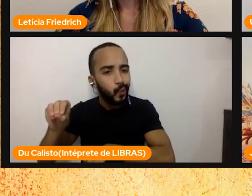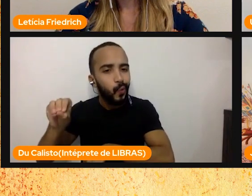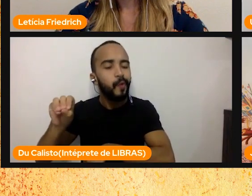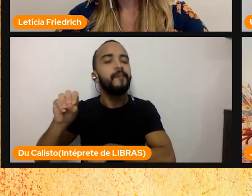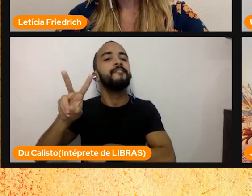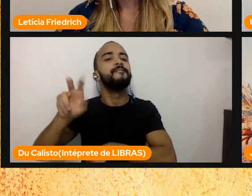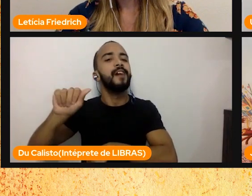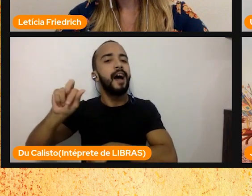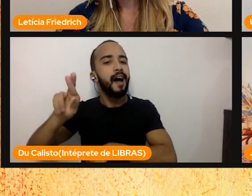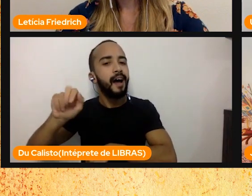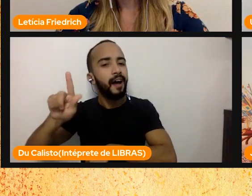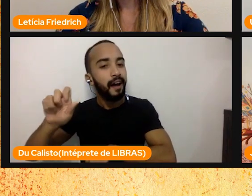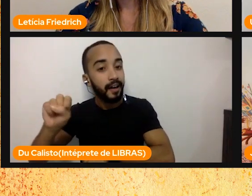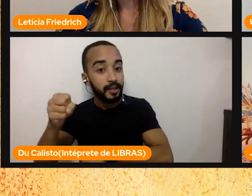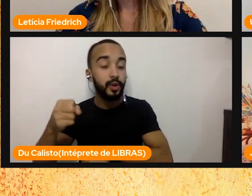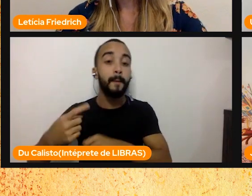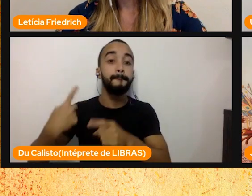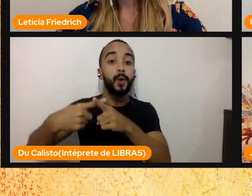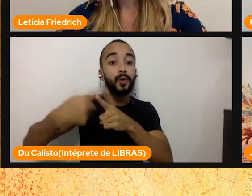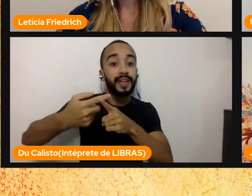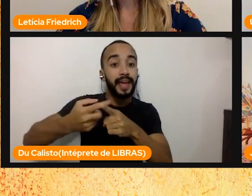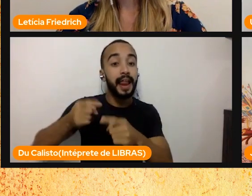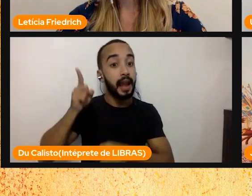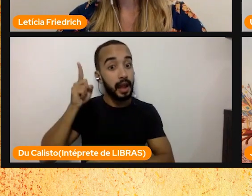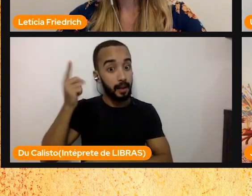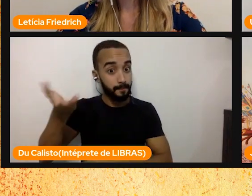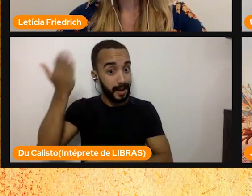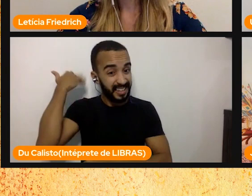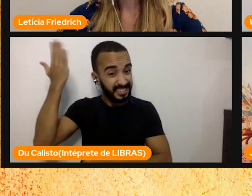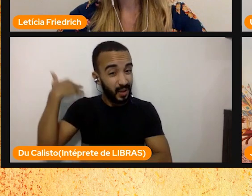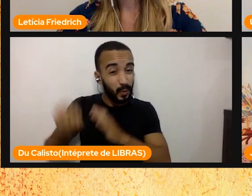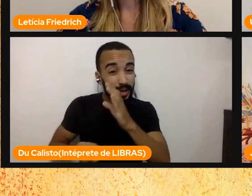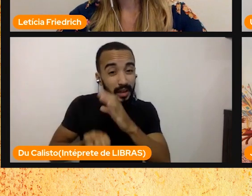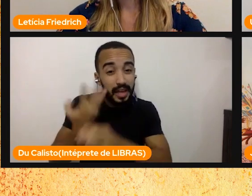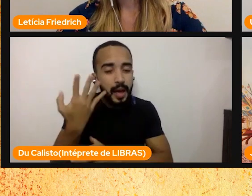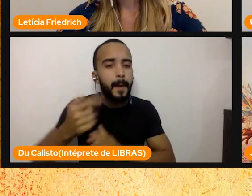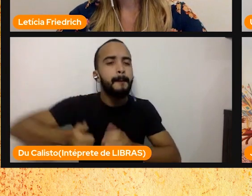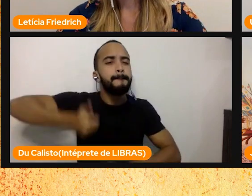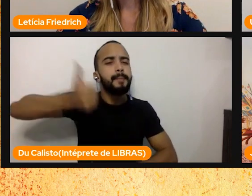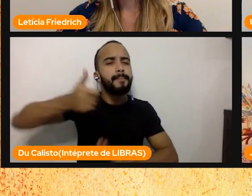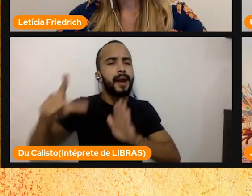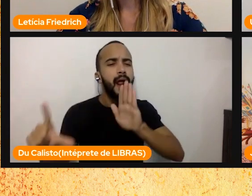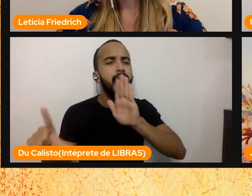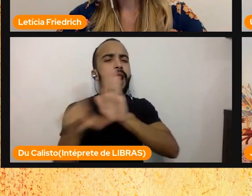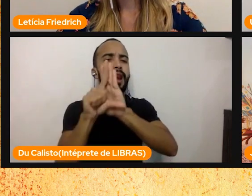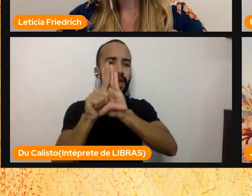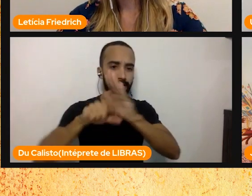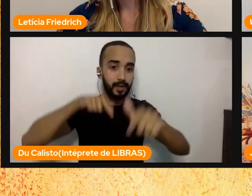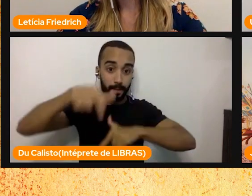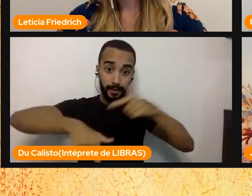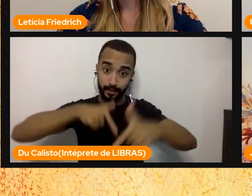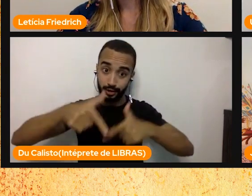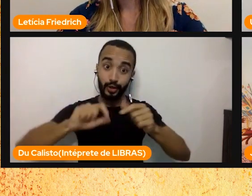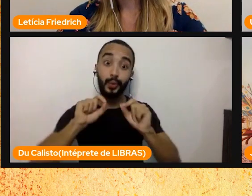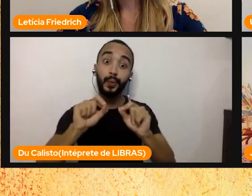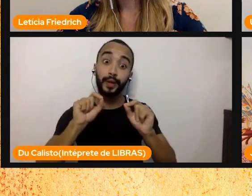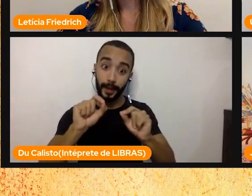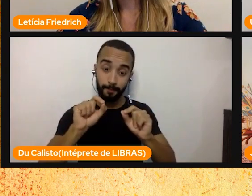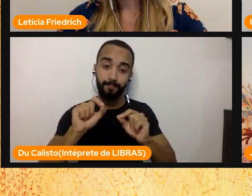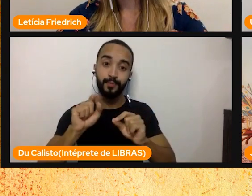estavam se criando as primeiras leis trabalhistas, né, as saudosas leis trabalhistas também, que o governo Temer quis acabar quase todas, e